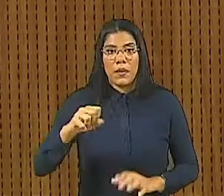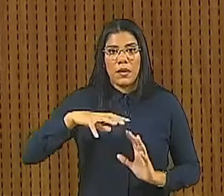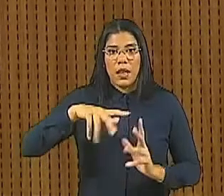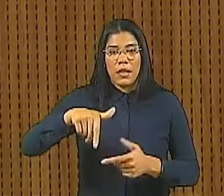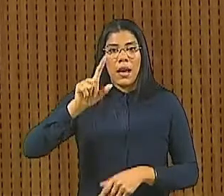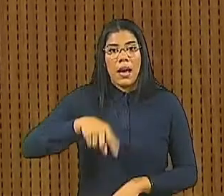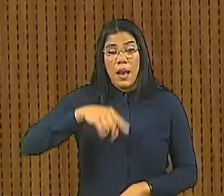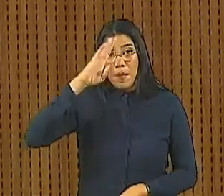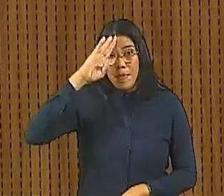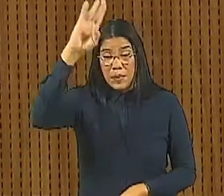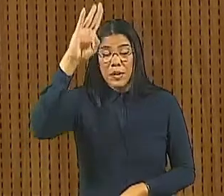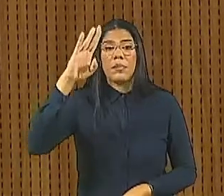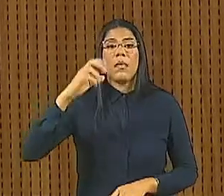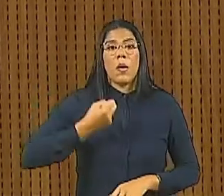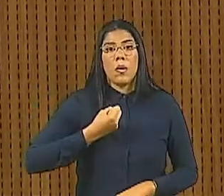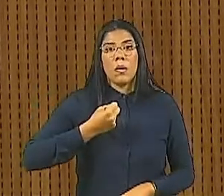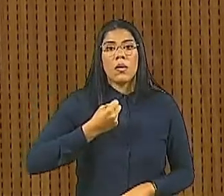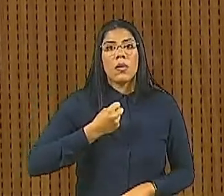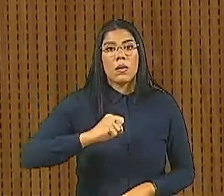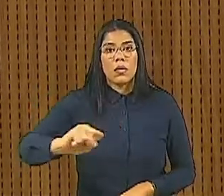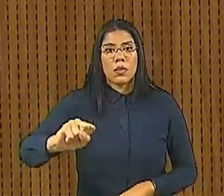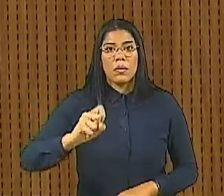depende muito da terra.